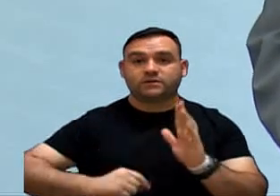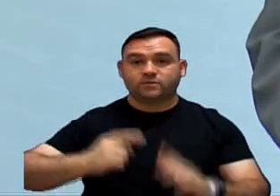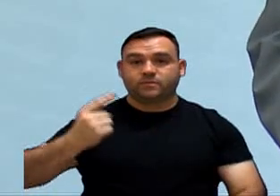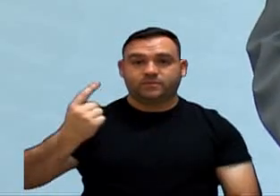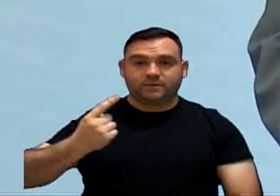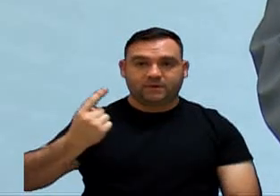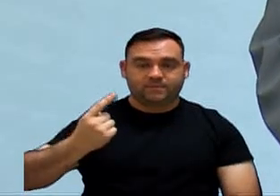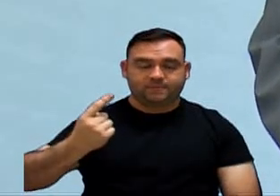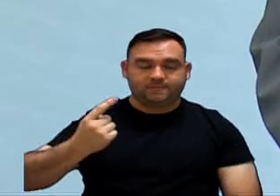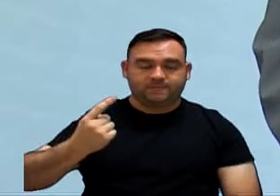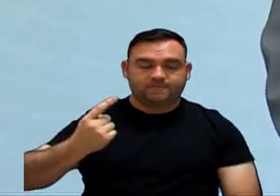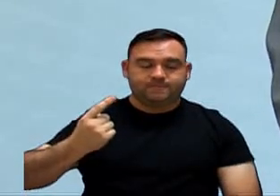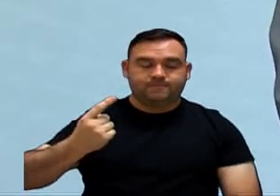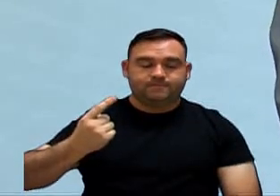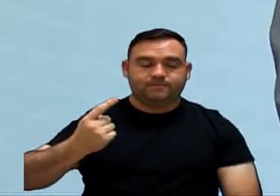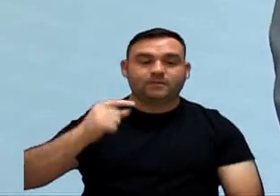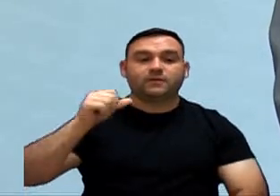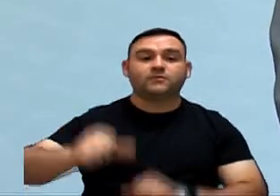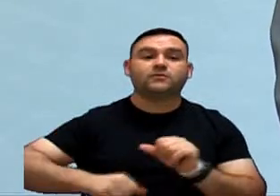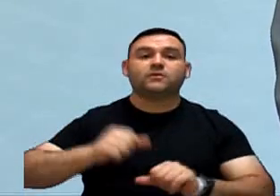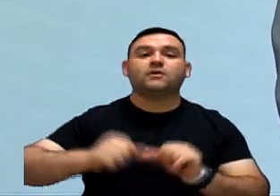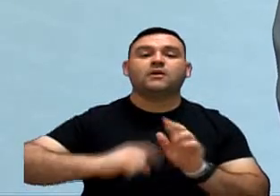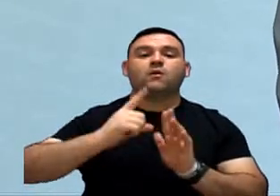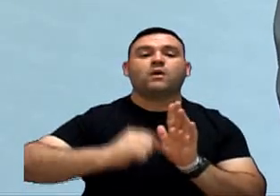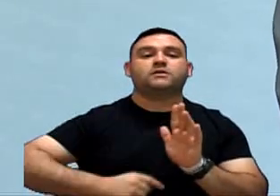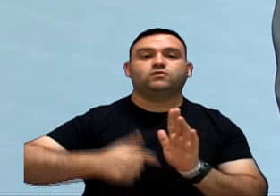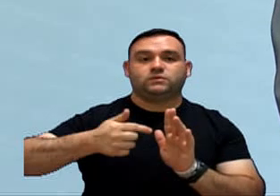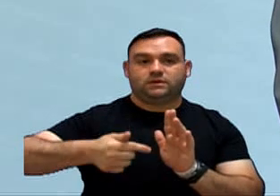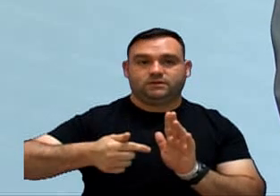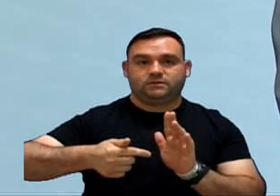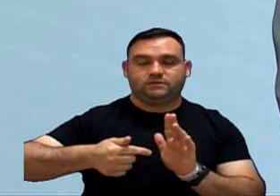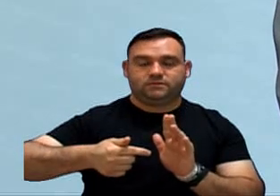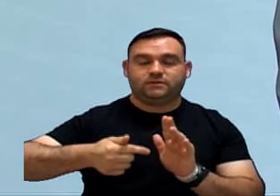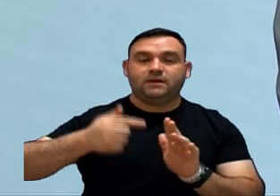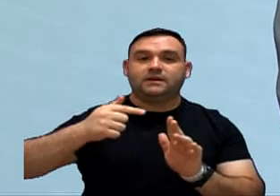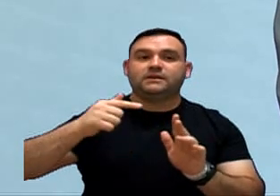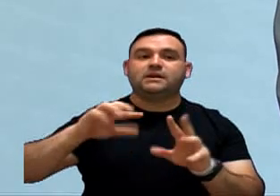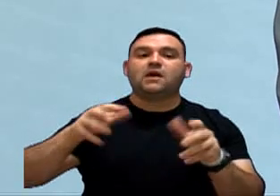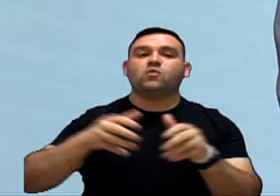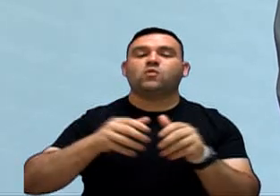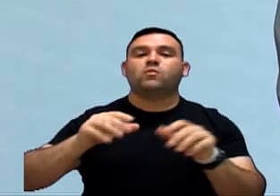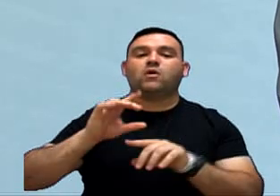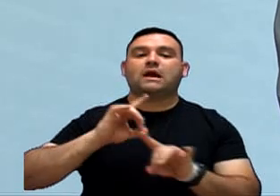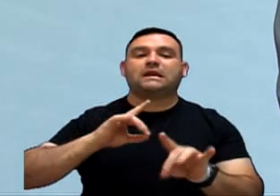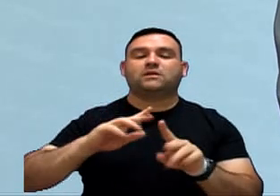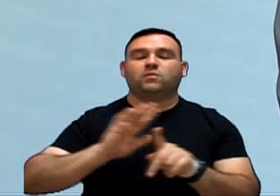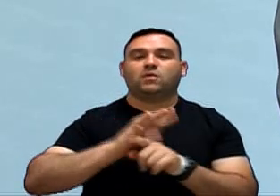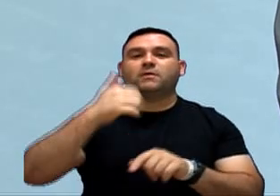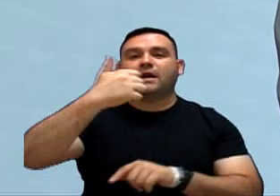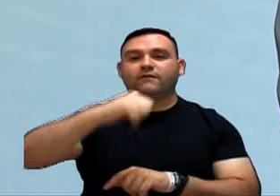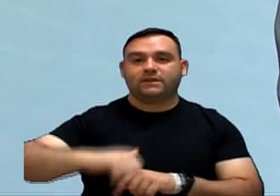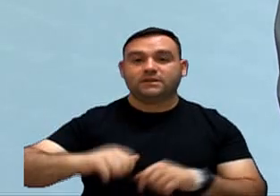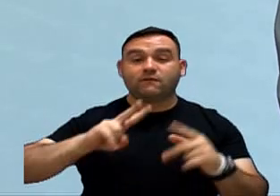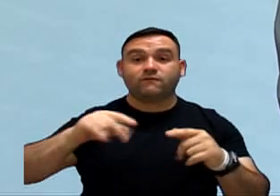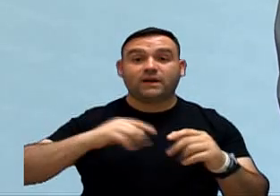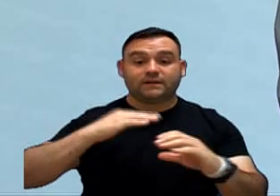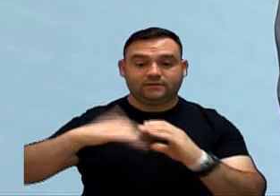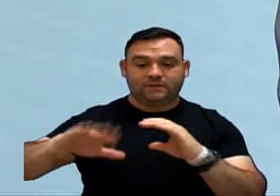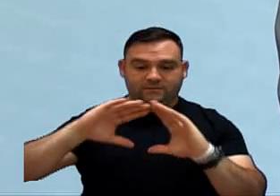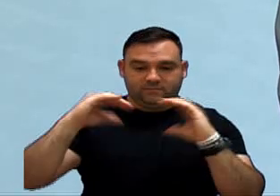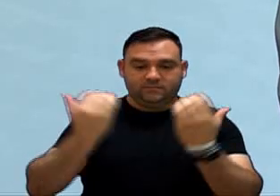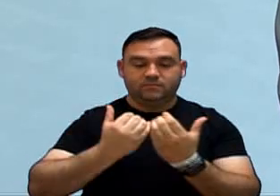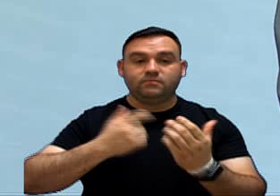1º, ela altera o artigo 7º. E a Comissão Técnica de Acompanhamento e Avaliação deverá enviar à Câmara